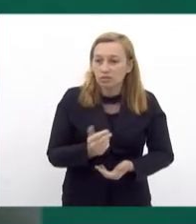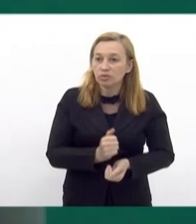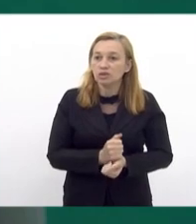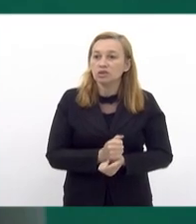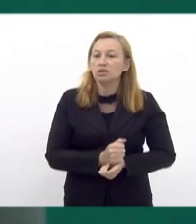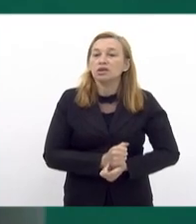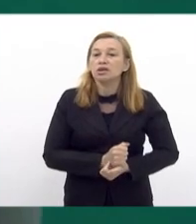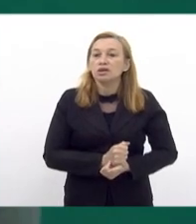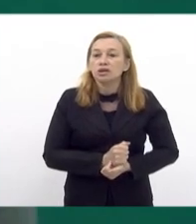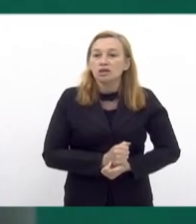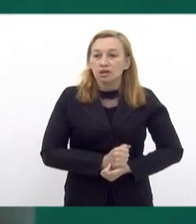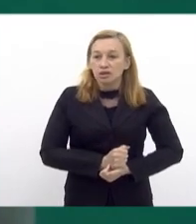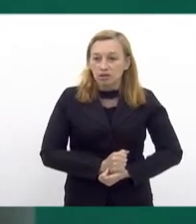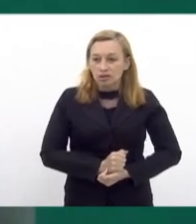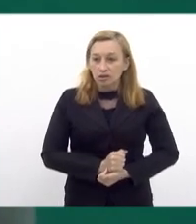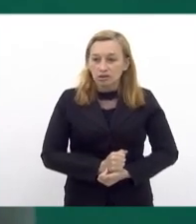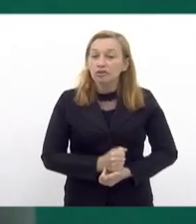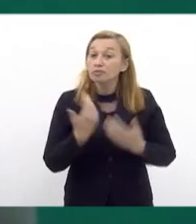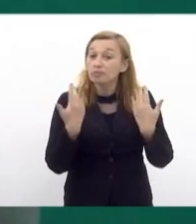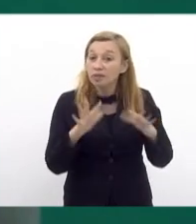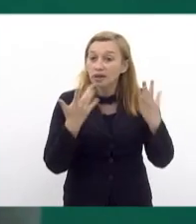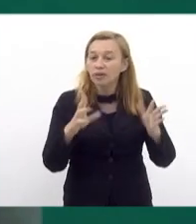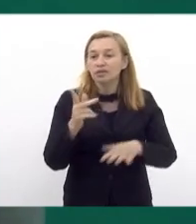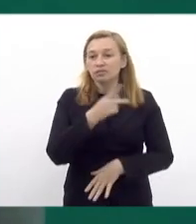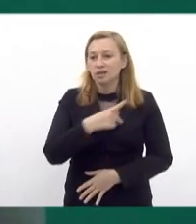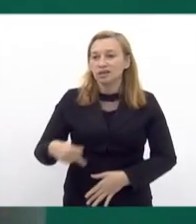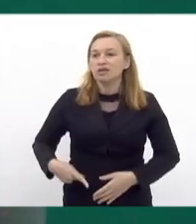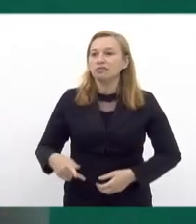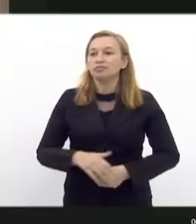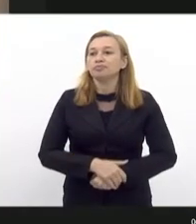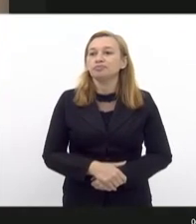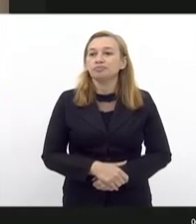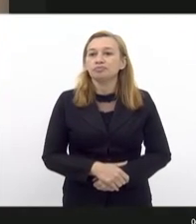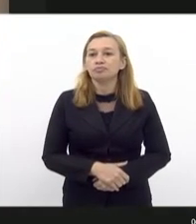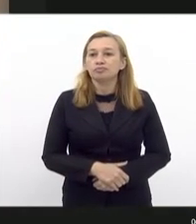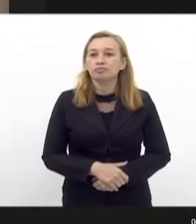passividade de outros tempos. Parabéns, presidente.